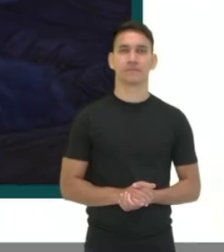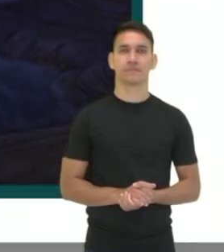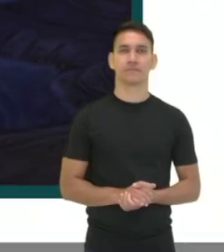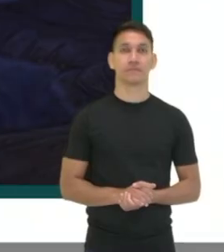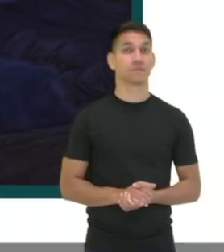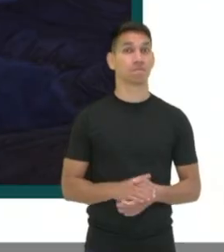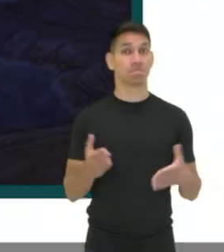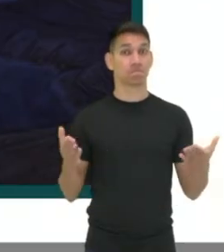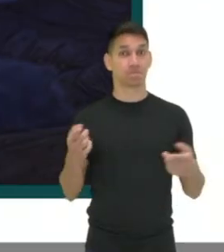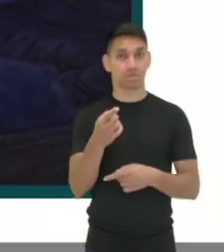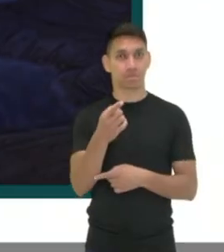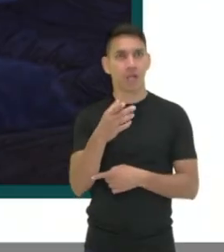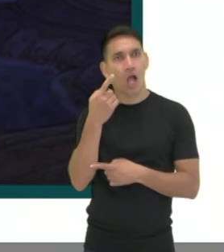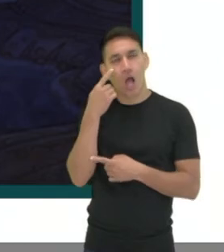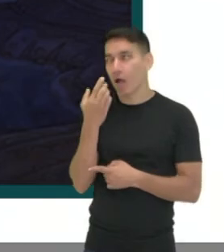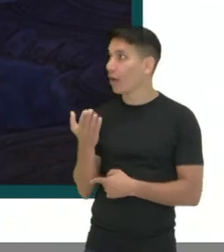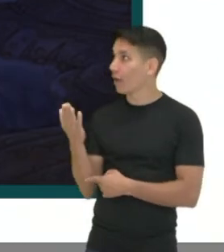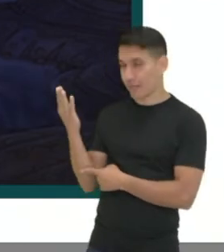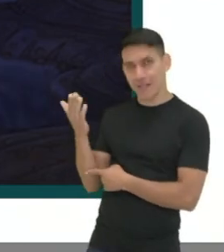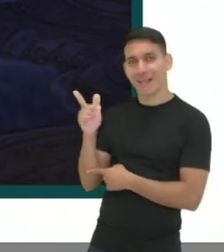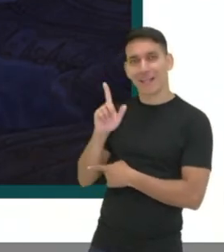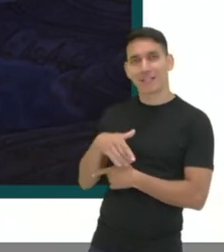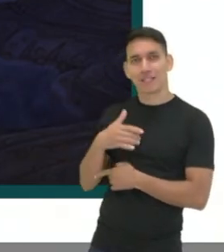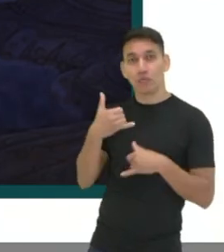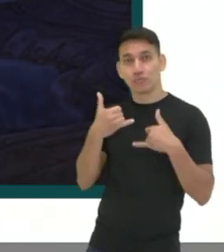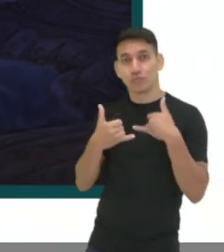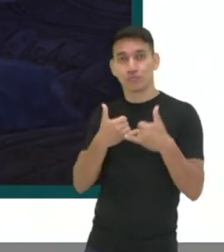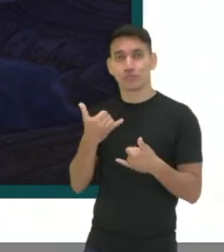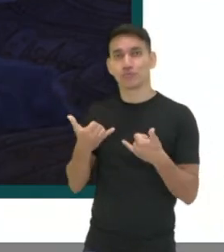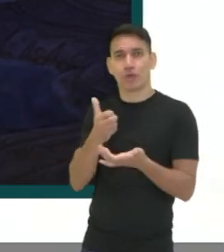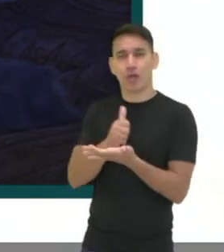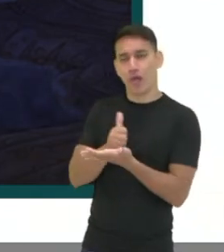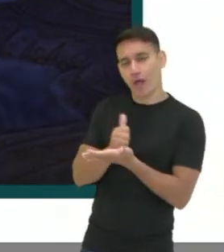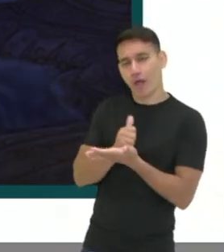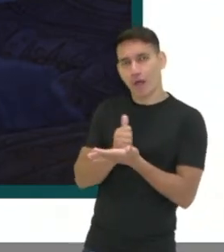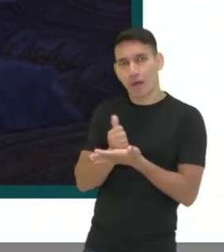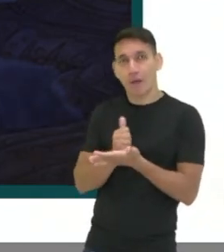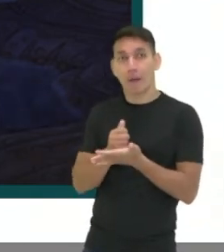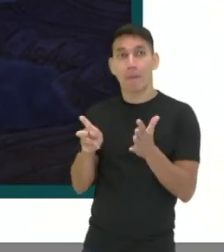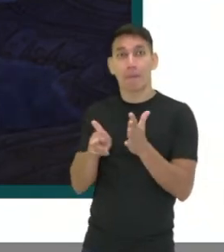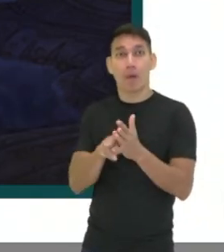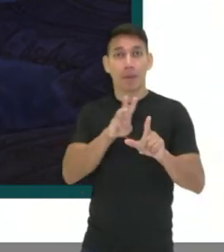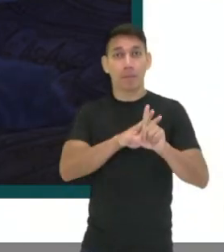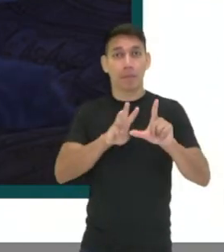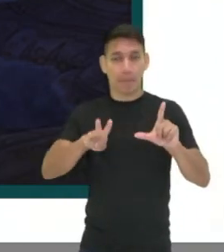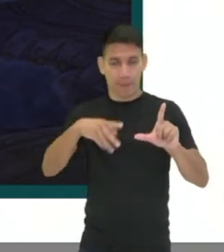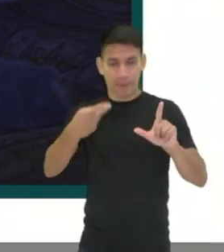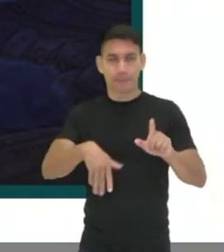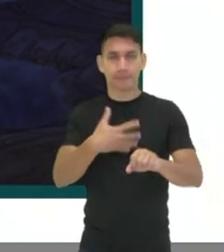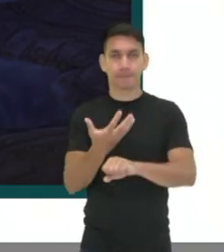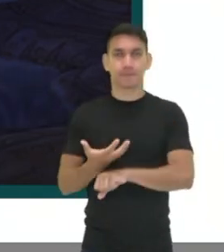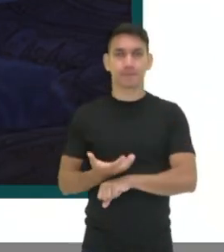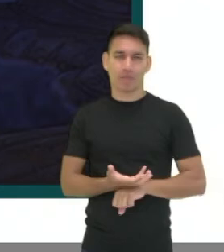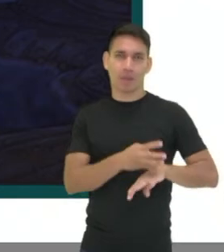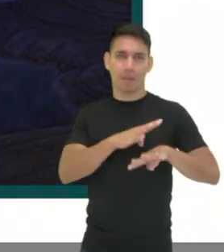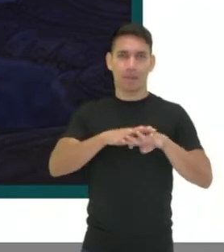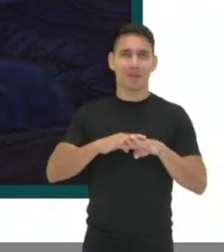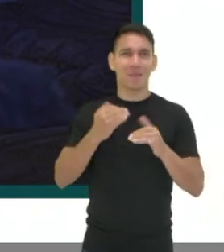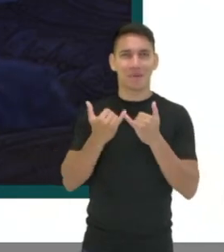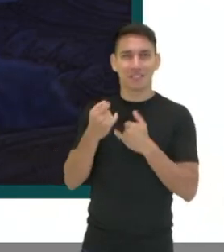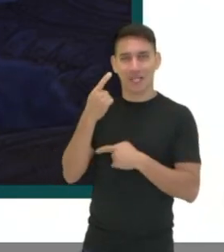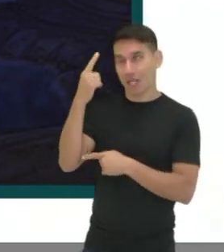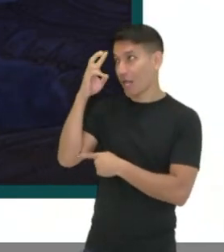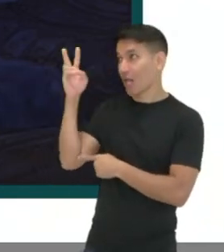E aí, galerinha, então aqui nós temos mais um joguinho do Matific, né? Ele tá em uma composição meio que historiazinha, né? Então a gente tem